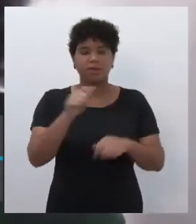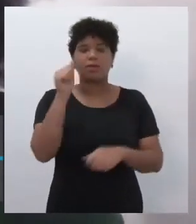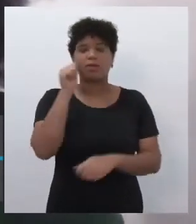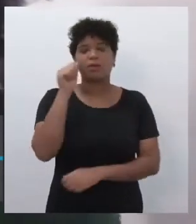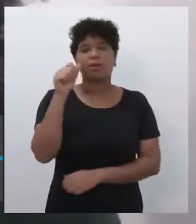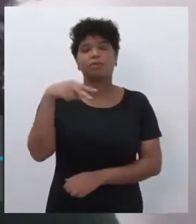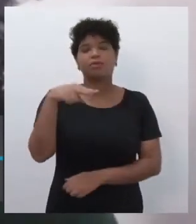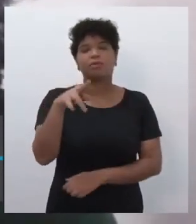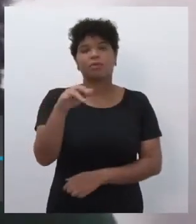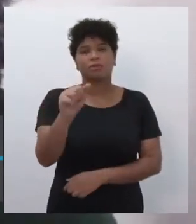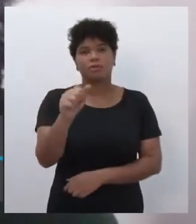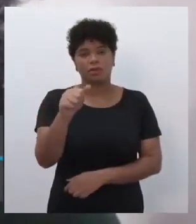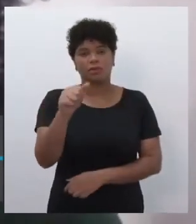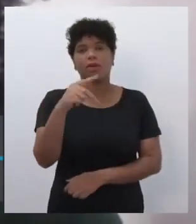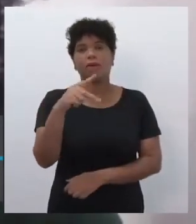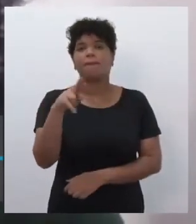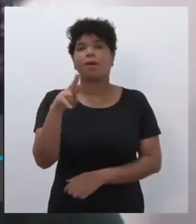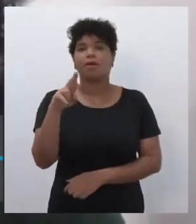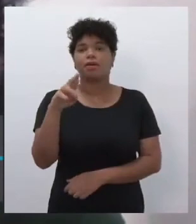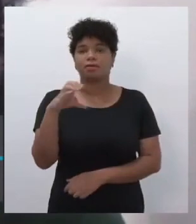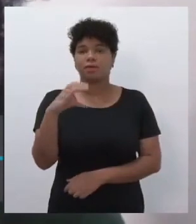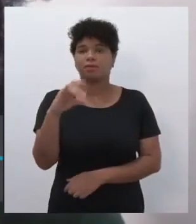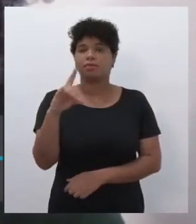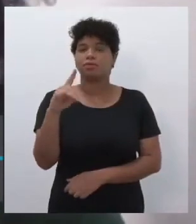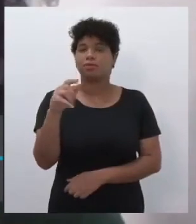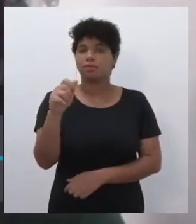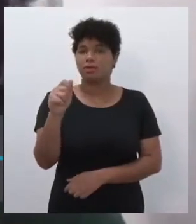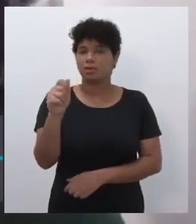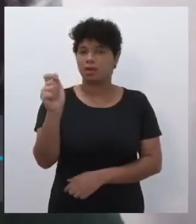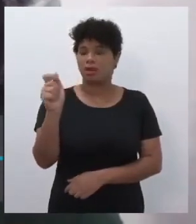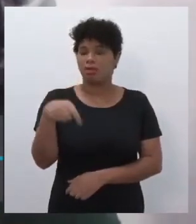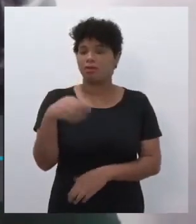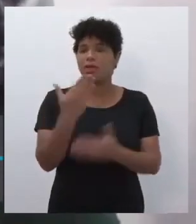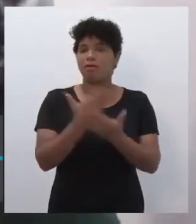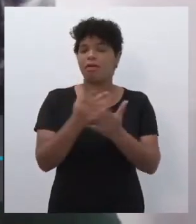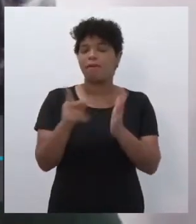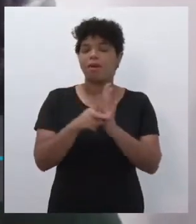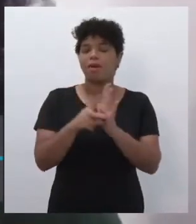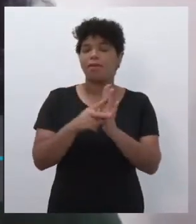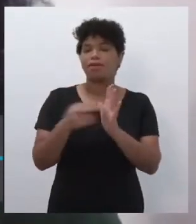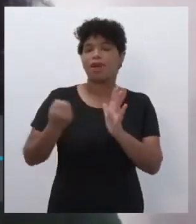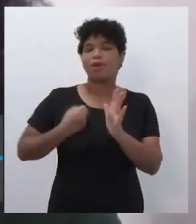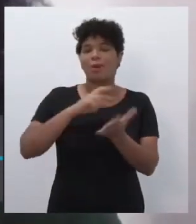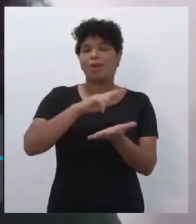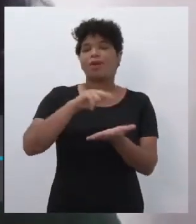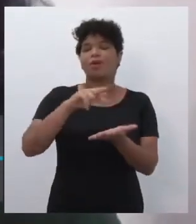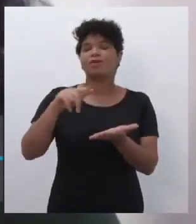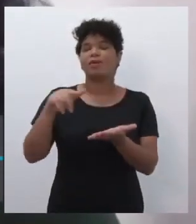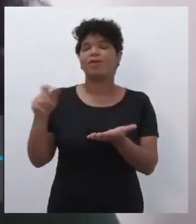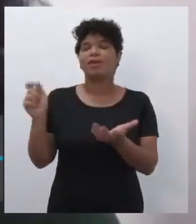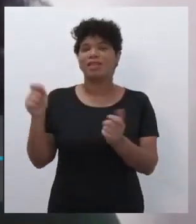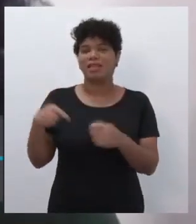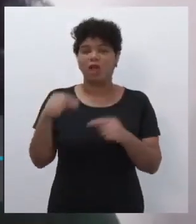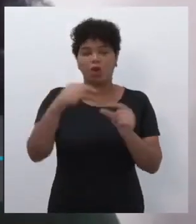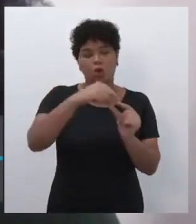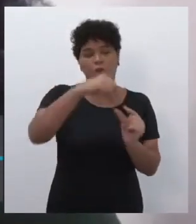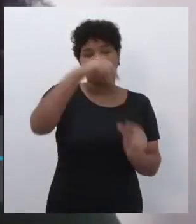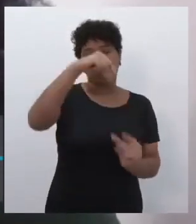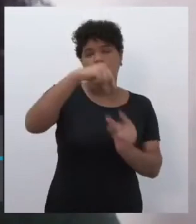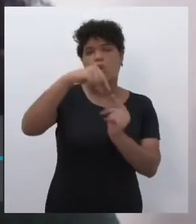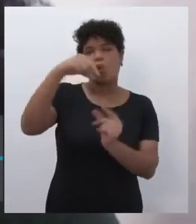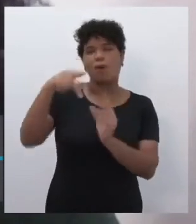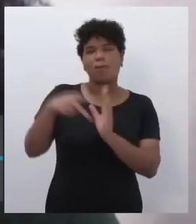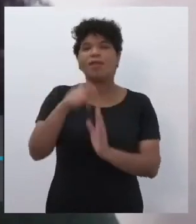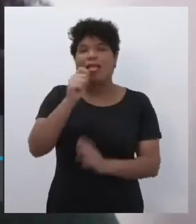ela usaria uma estratégia, uma aula só de números com amostragem de palitos de sorvete.